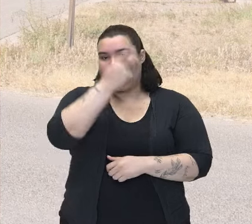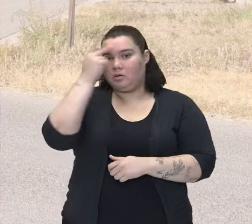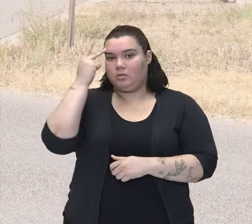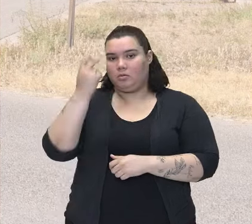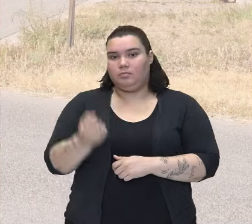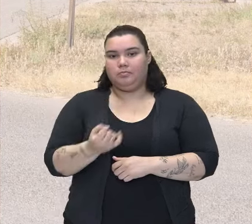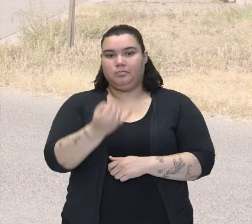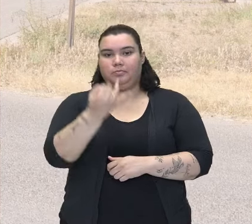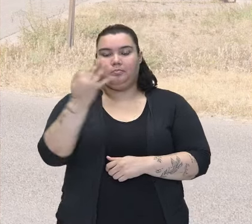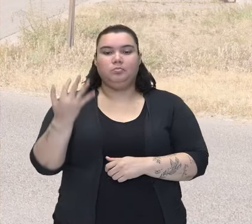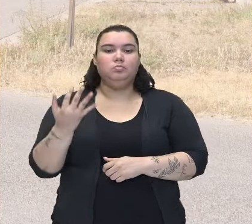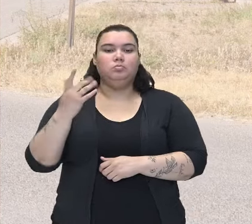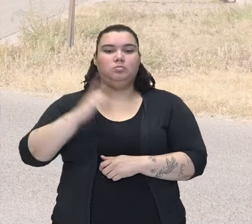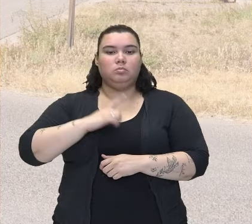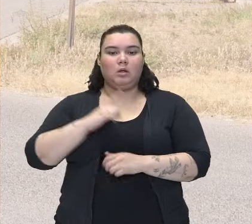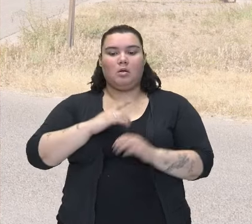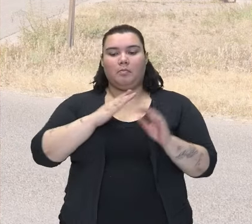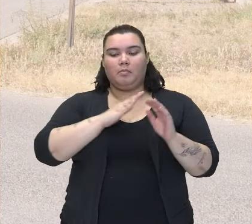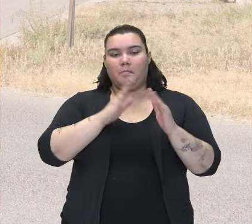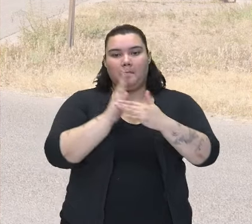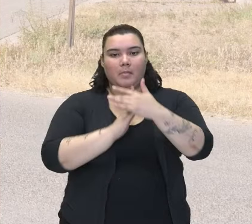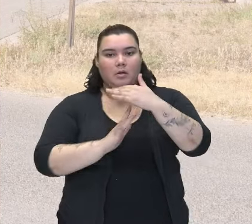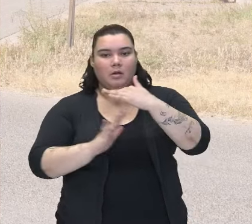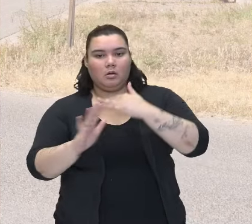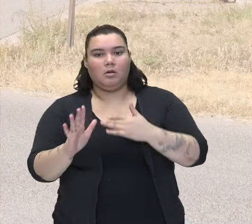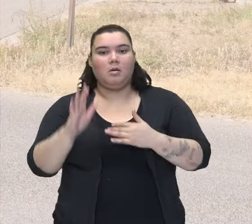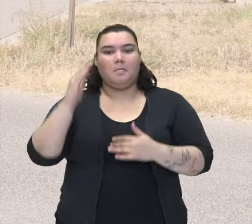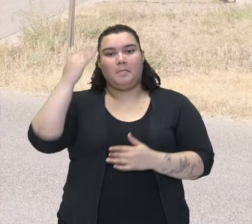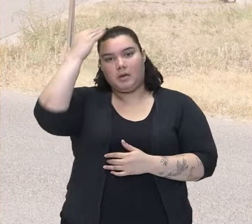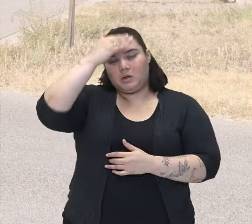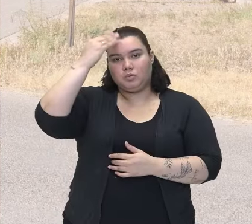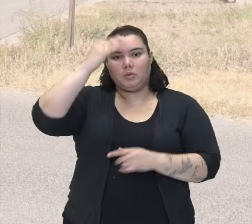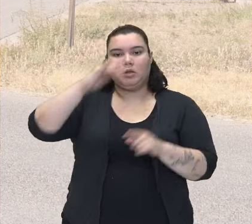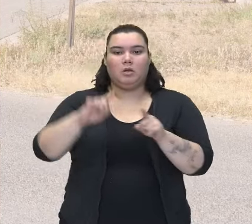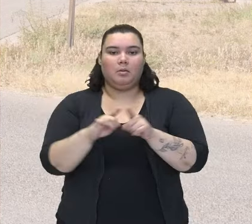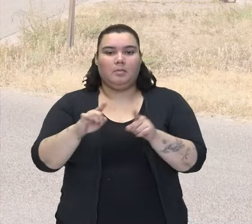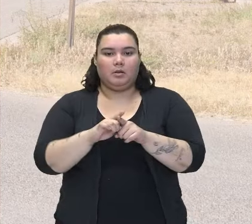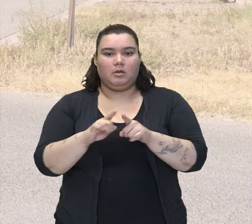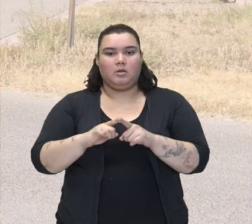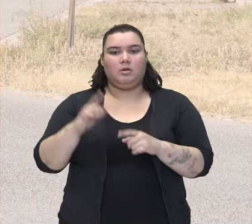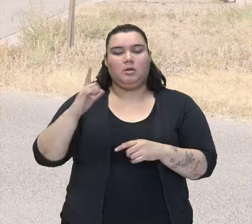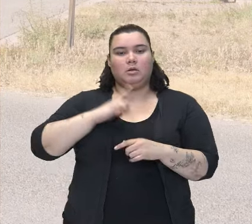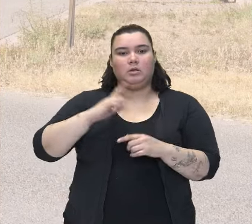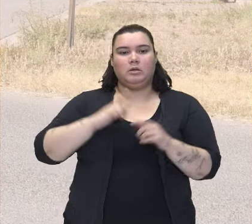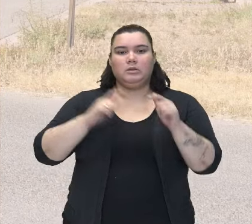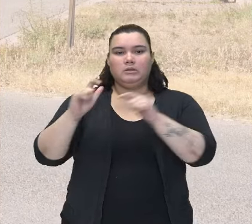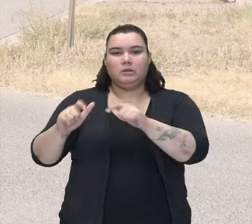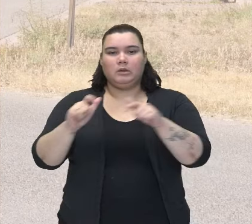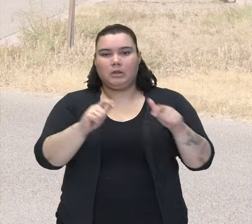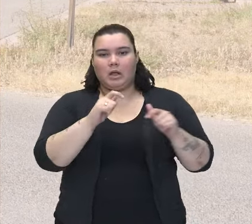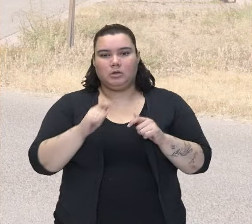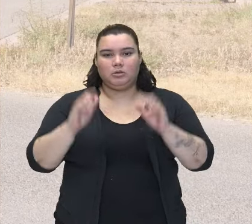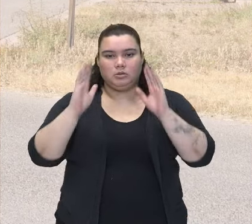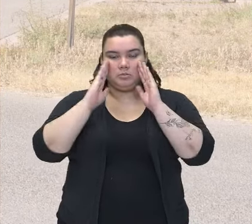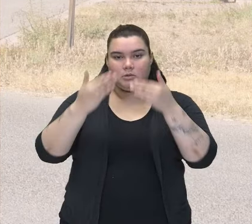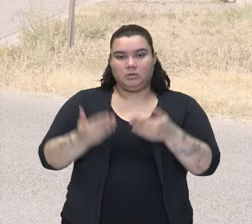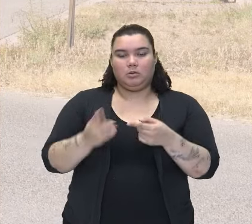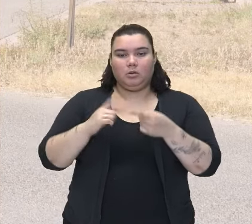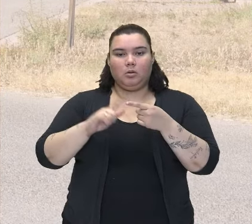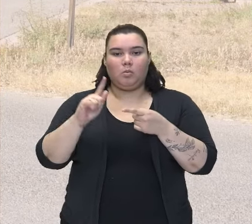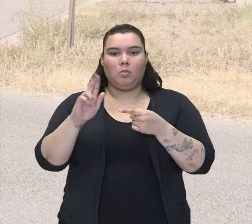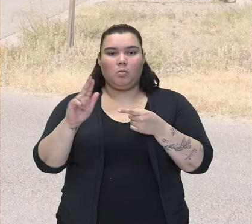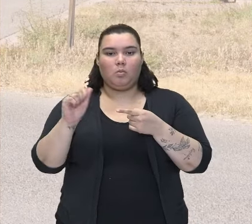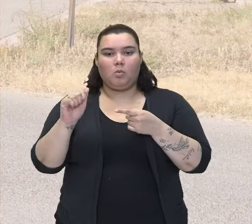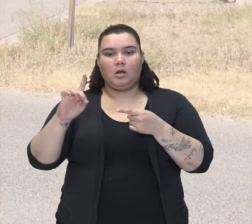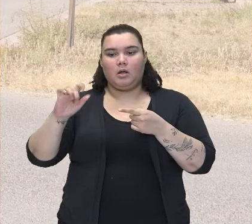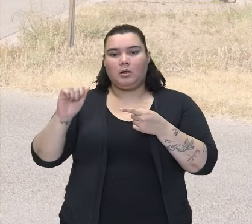residentes em território mexicano tem sido registrado, principalmente em cidades de Guadalajara, né, apontada ali como